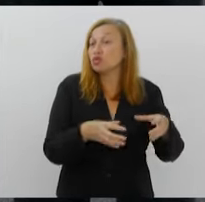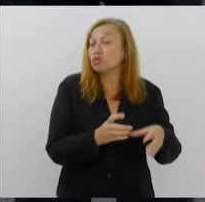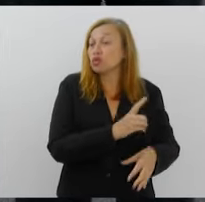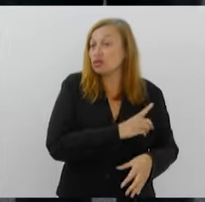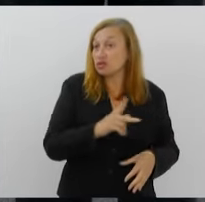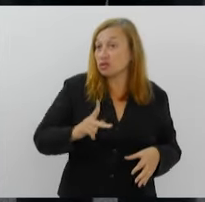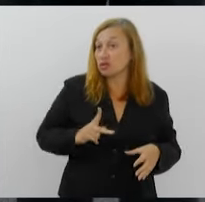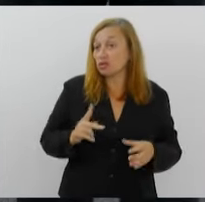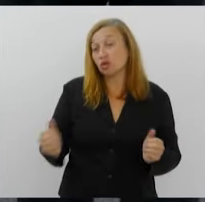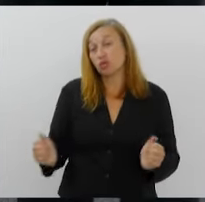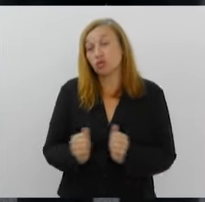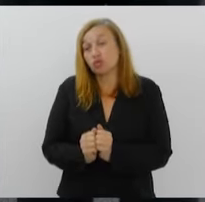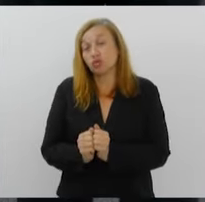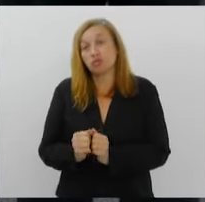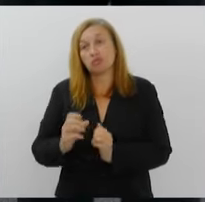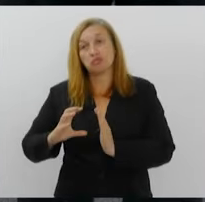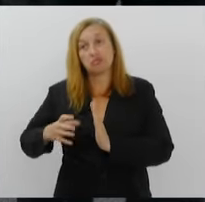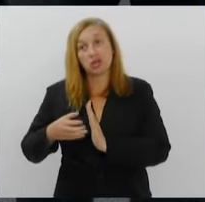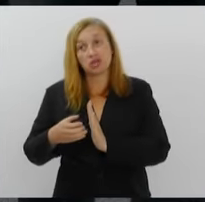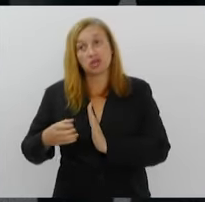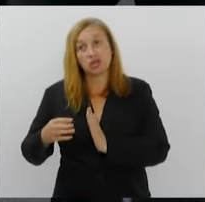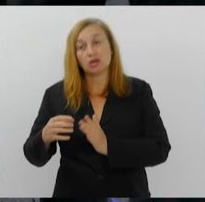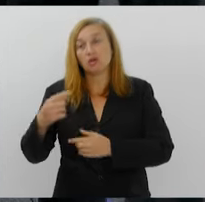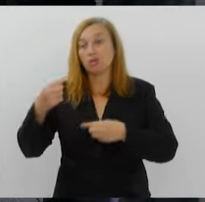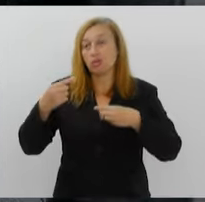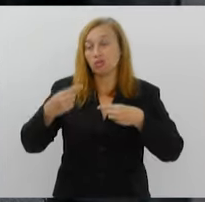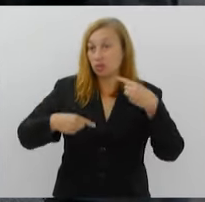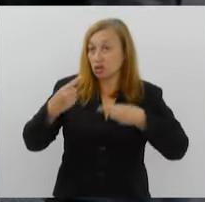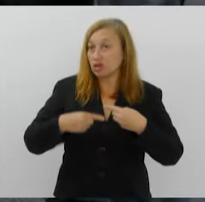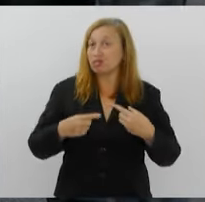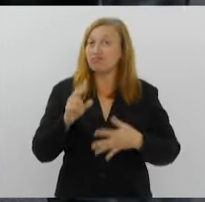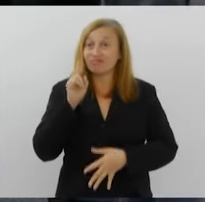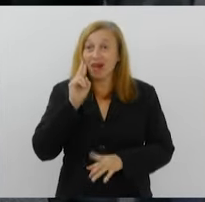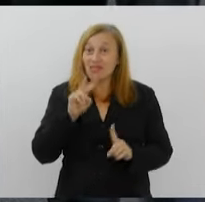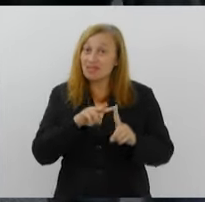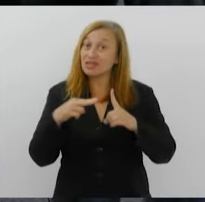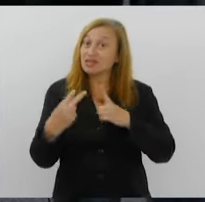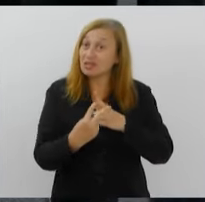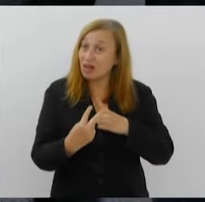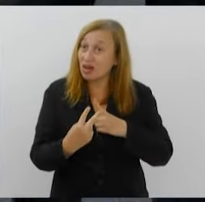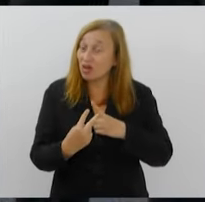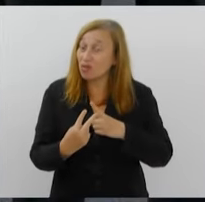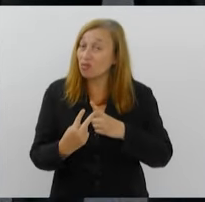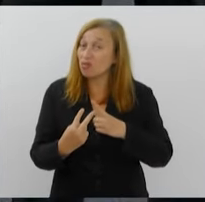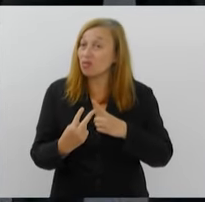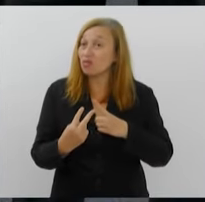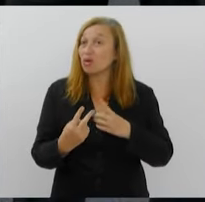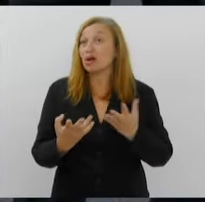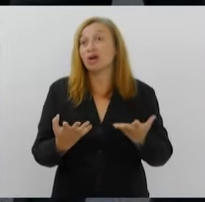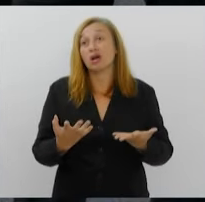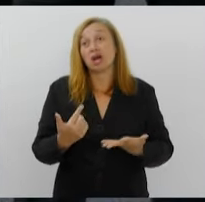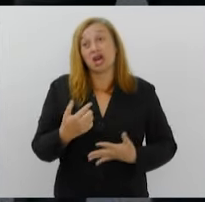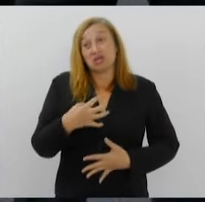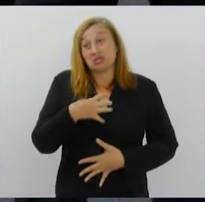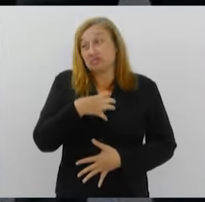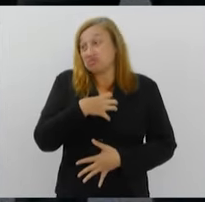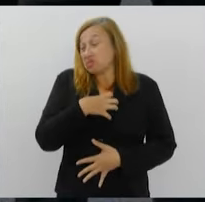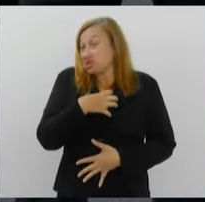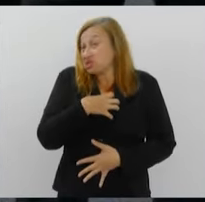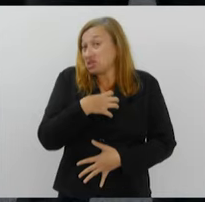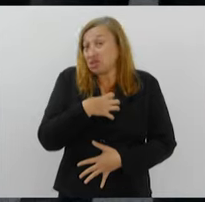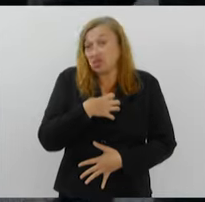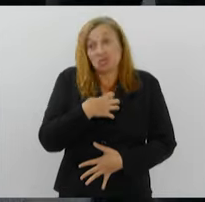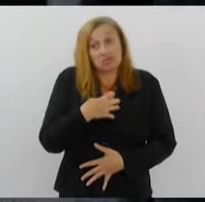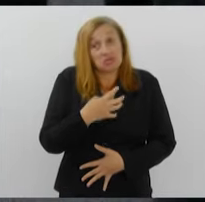um partido político, que, do seu ponto de vista da formalidade legal, eu não me sinto